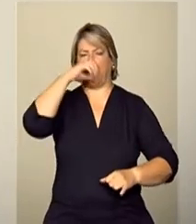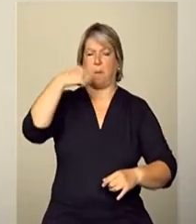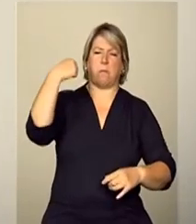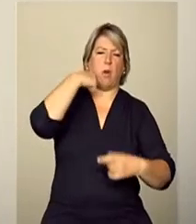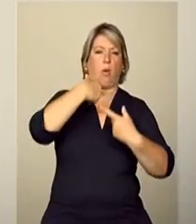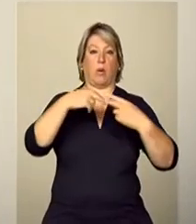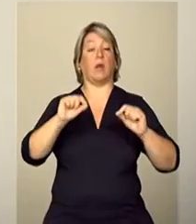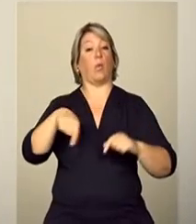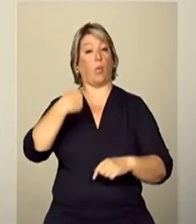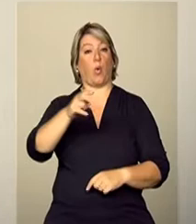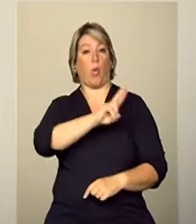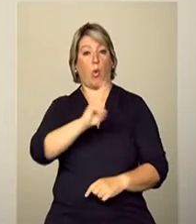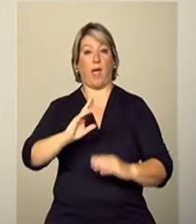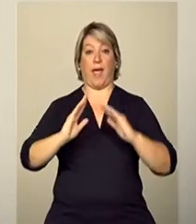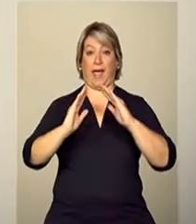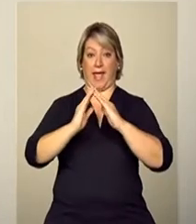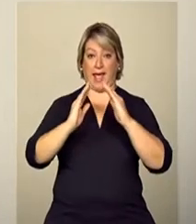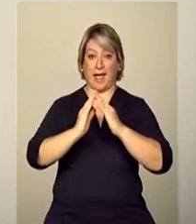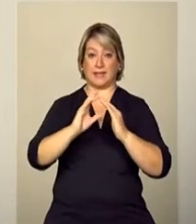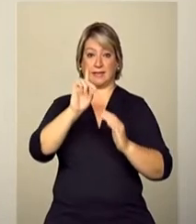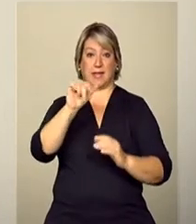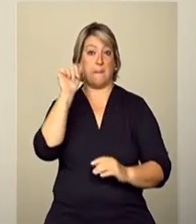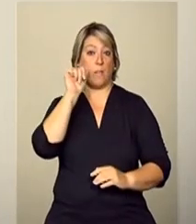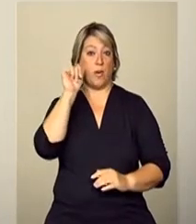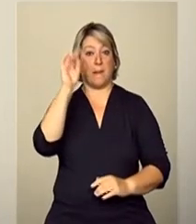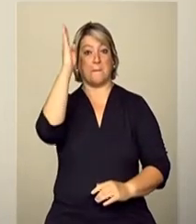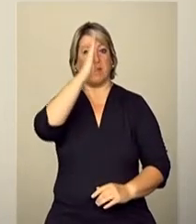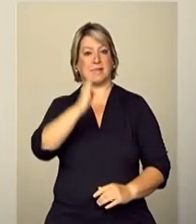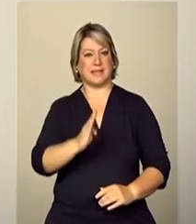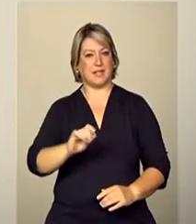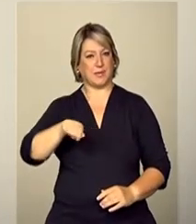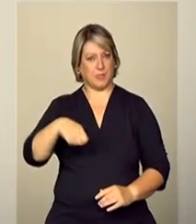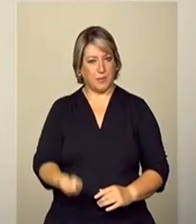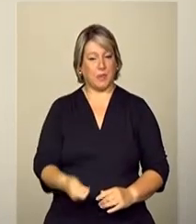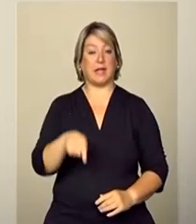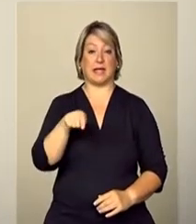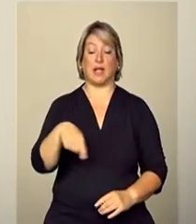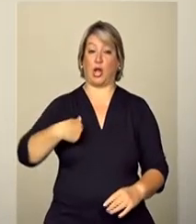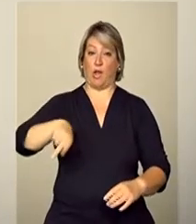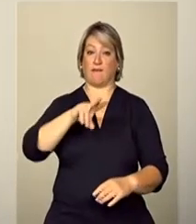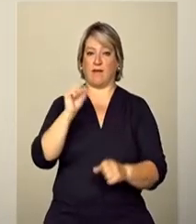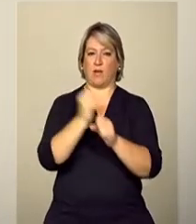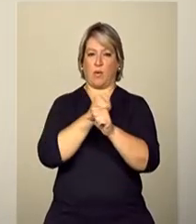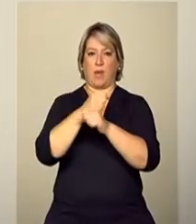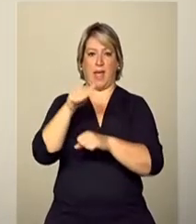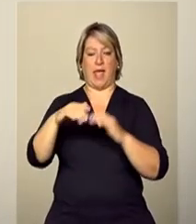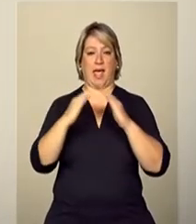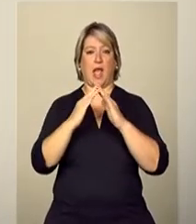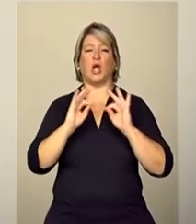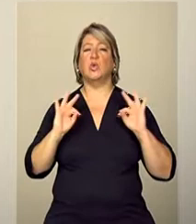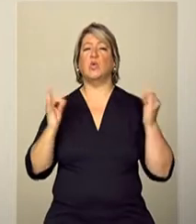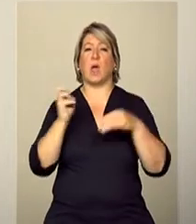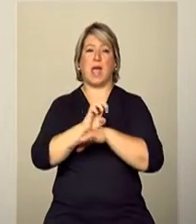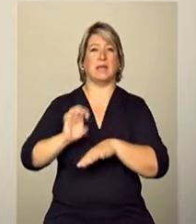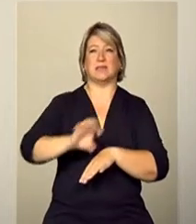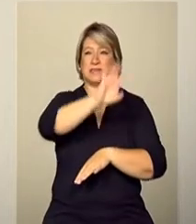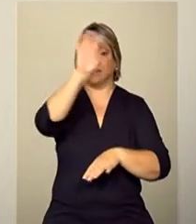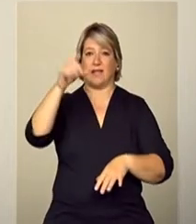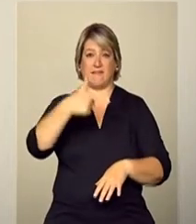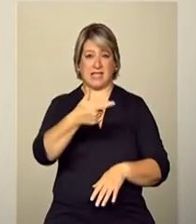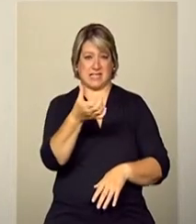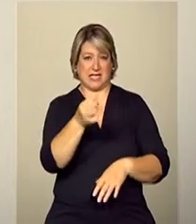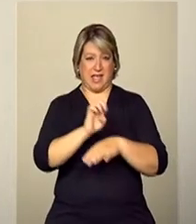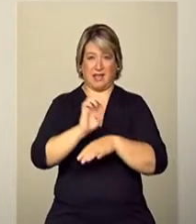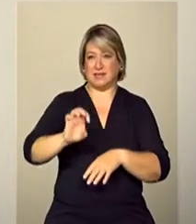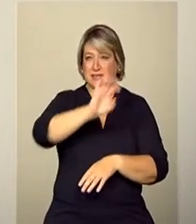a chamada casa da mulher brasileira nós vamos construir esta casa Luciano em todos os estados do país nos